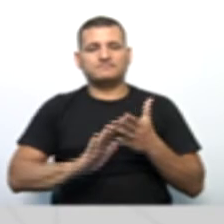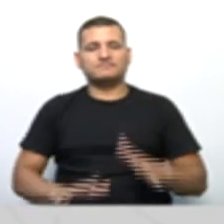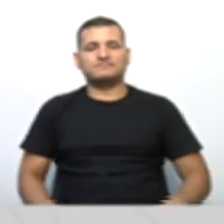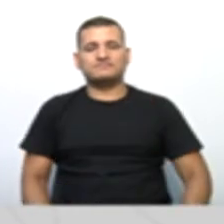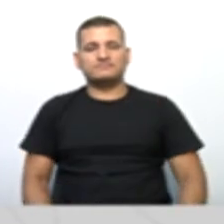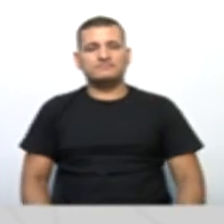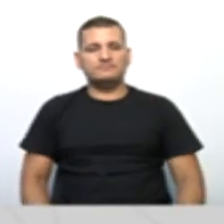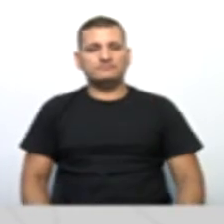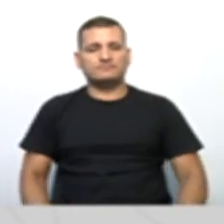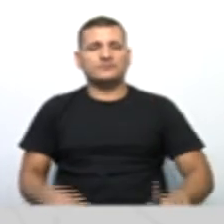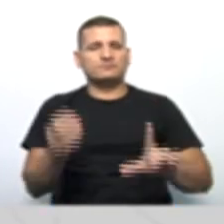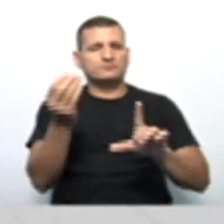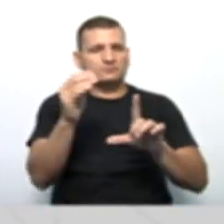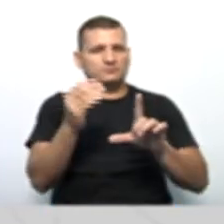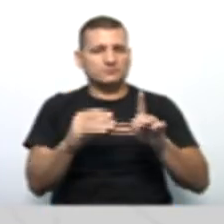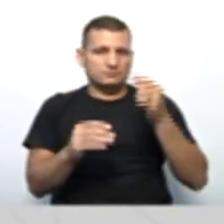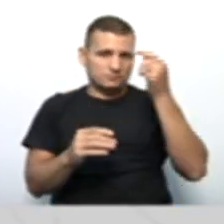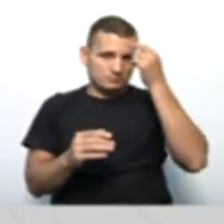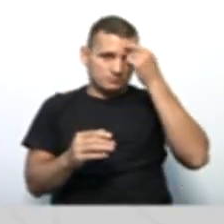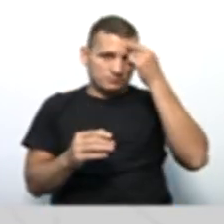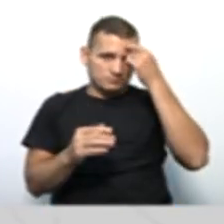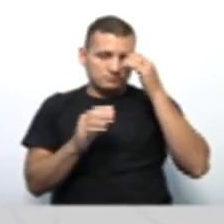consciente e equilibrada